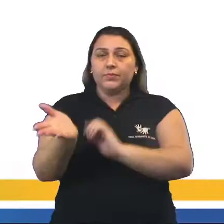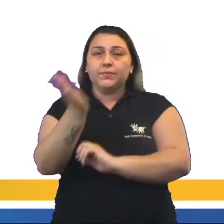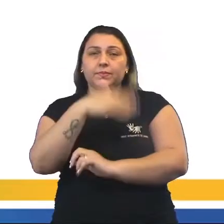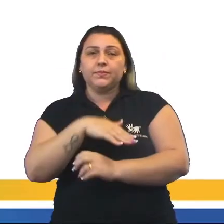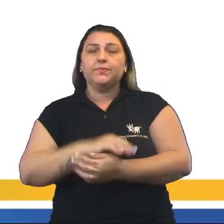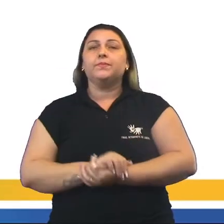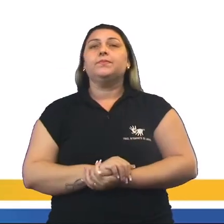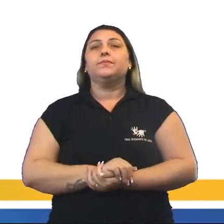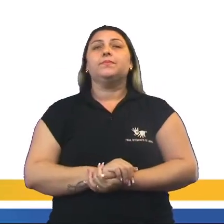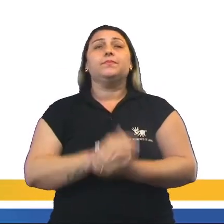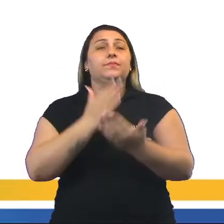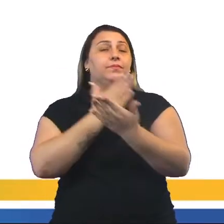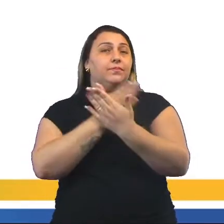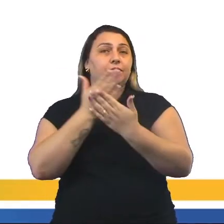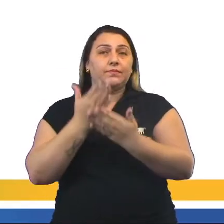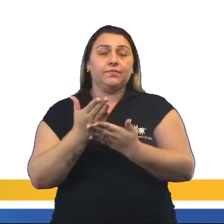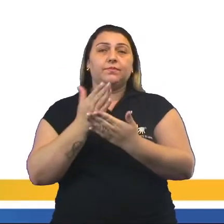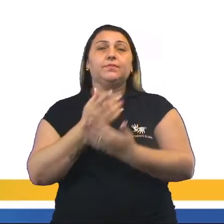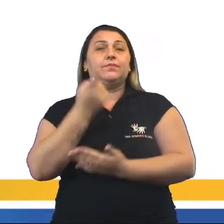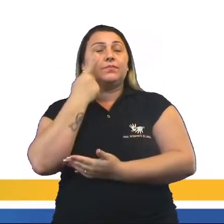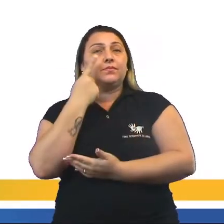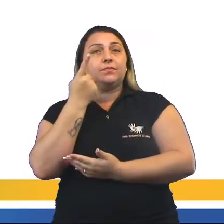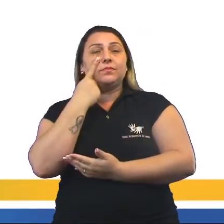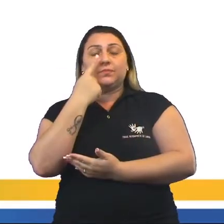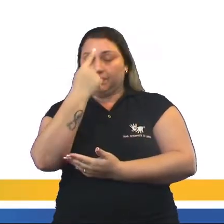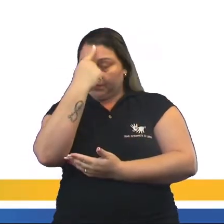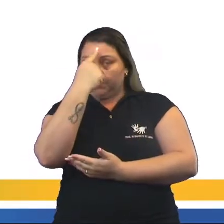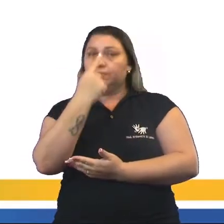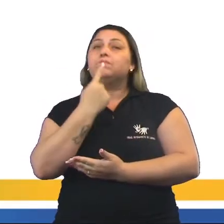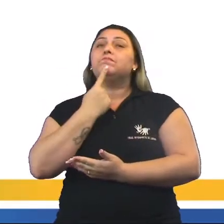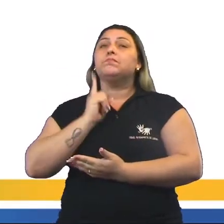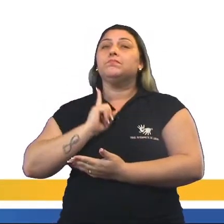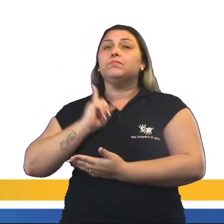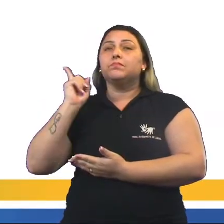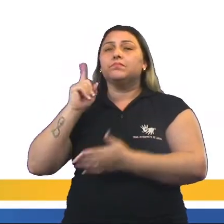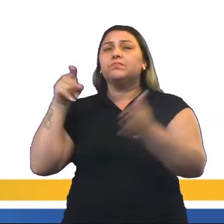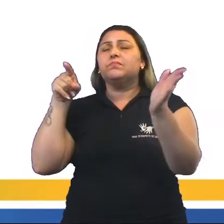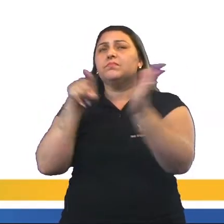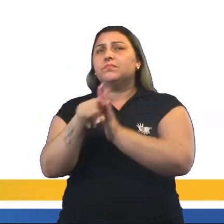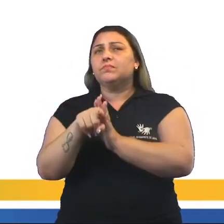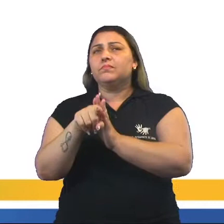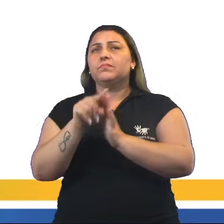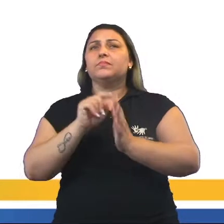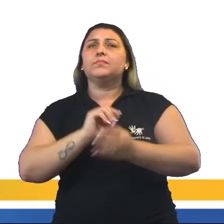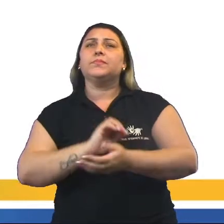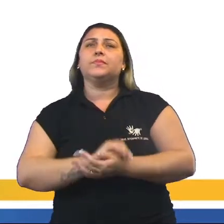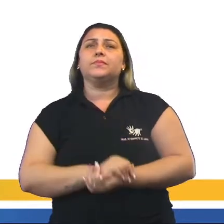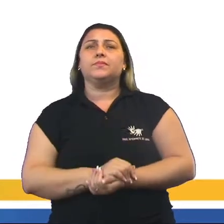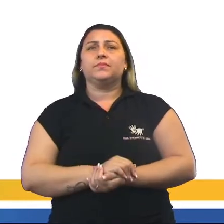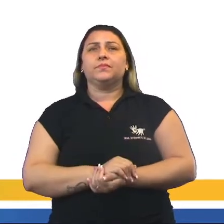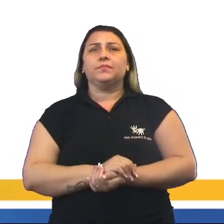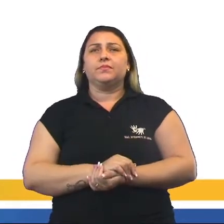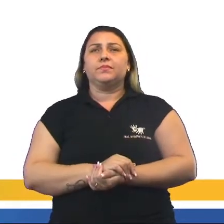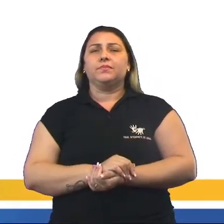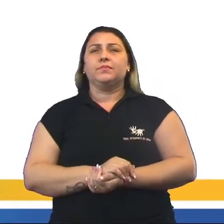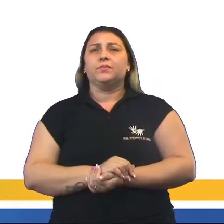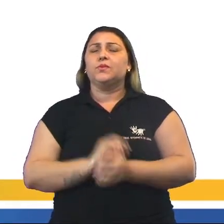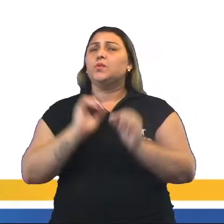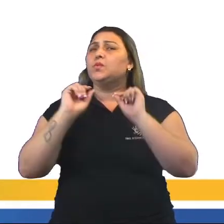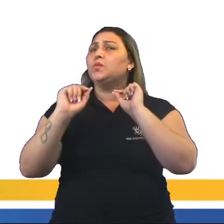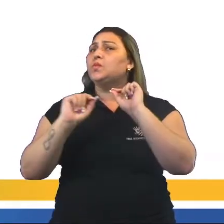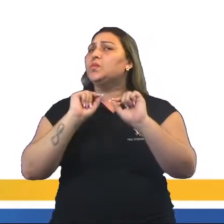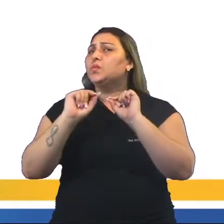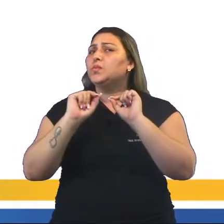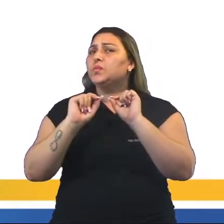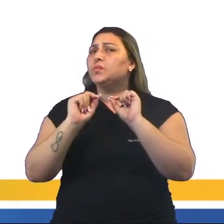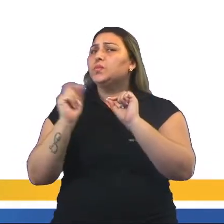lá. Para iniciar, observem as imagens aí e a pergunta é: What are they doing? O que eles